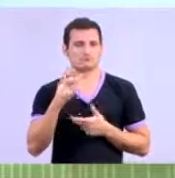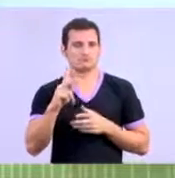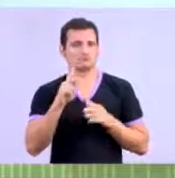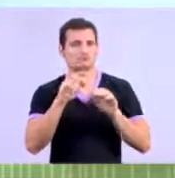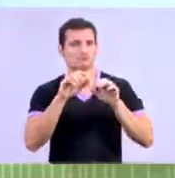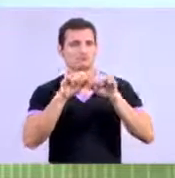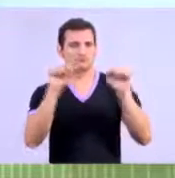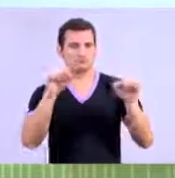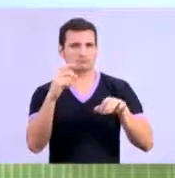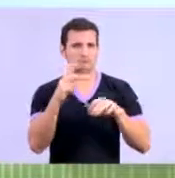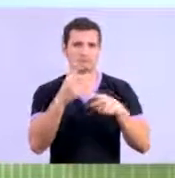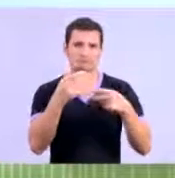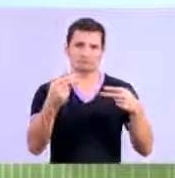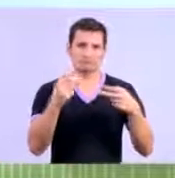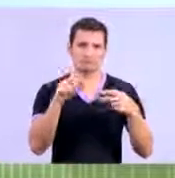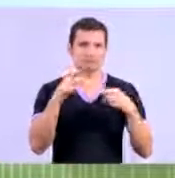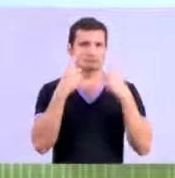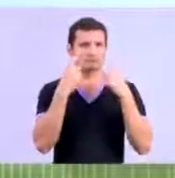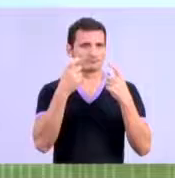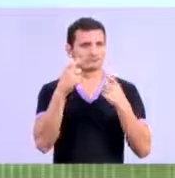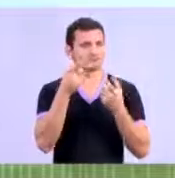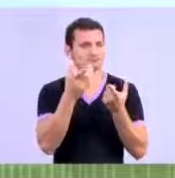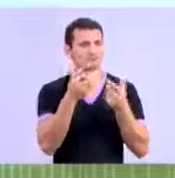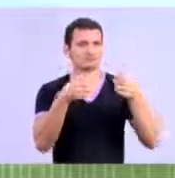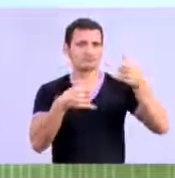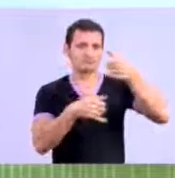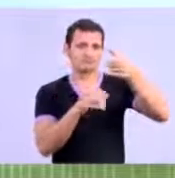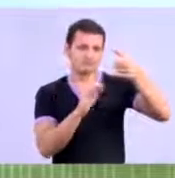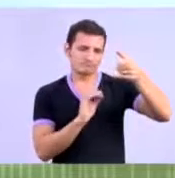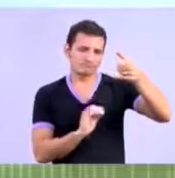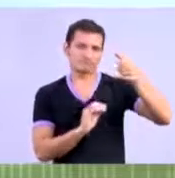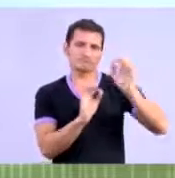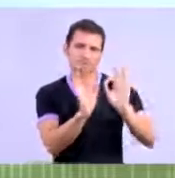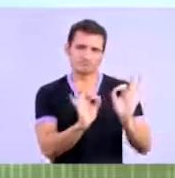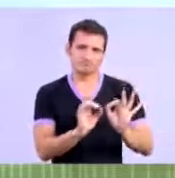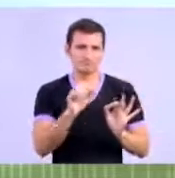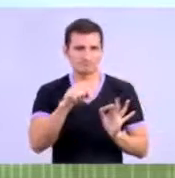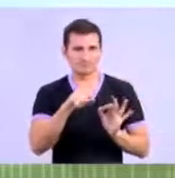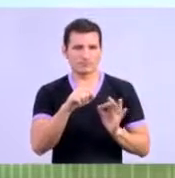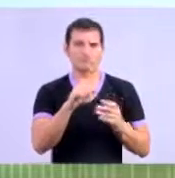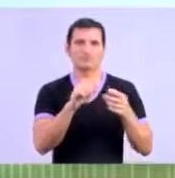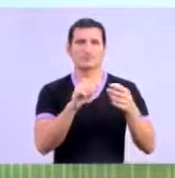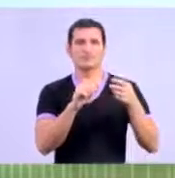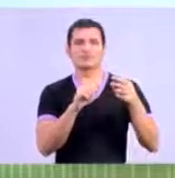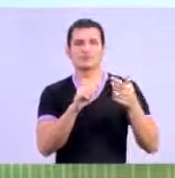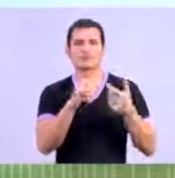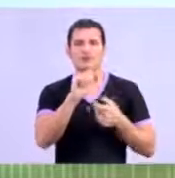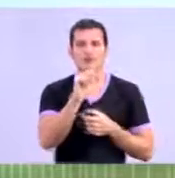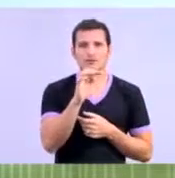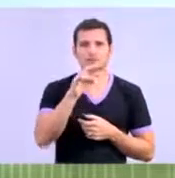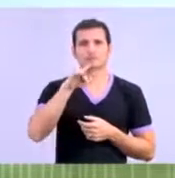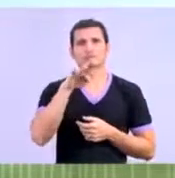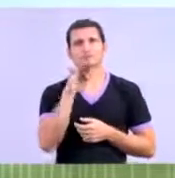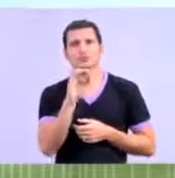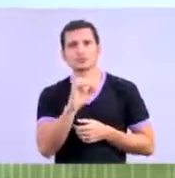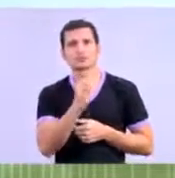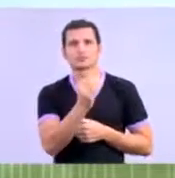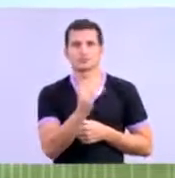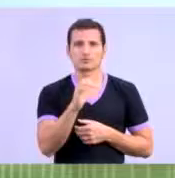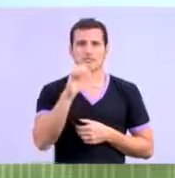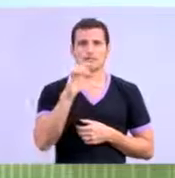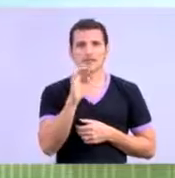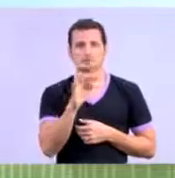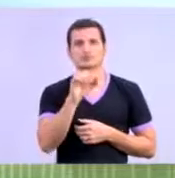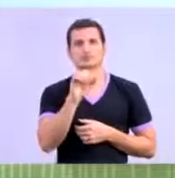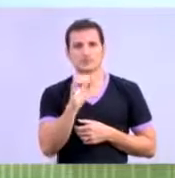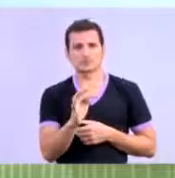seu objeto, é interessante você organizar lá dentro sim. Então, primeiro os atributos, depois os getters, setters, depois os construtores e por último os métodos.